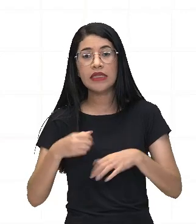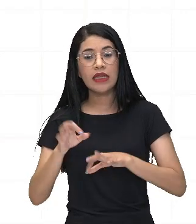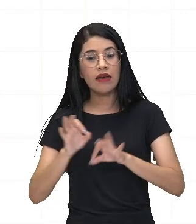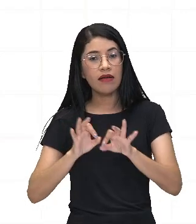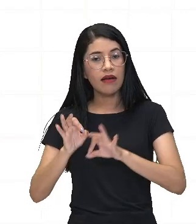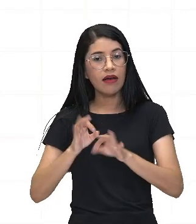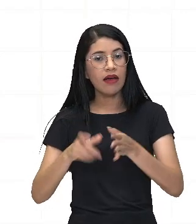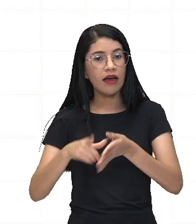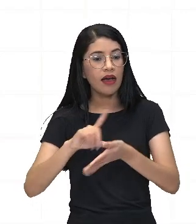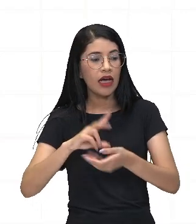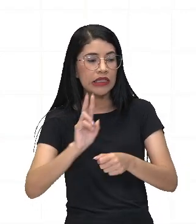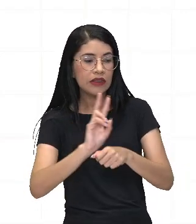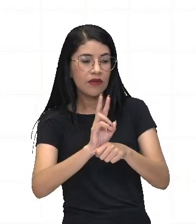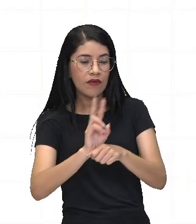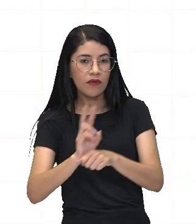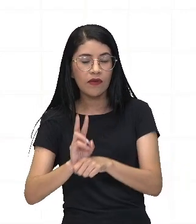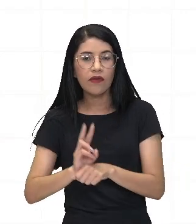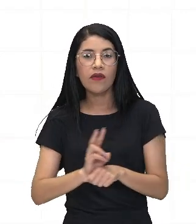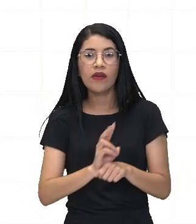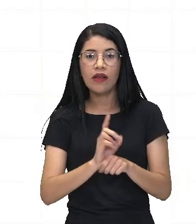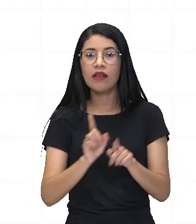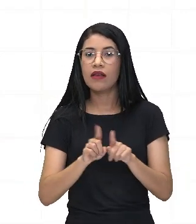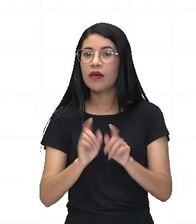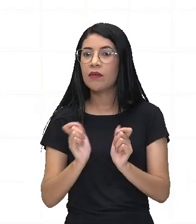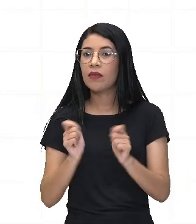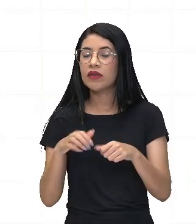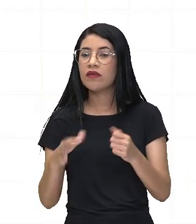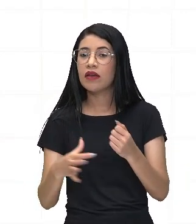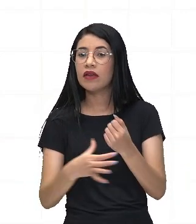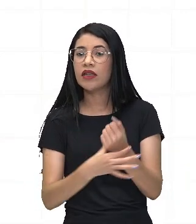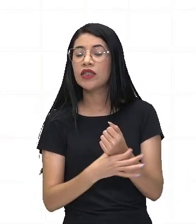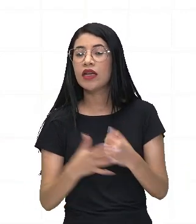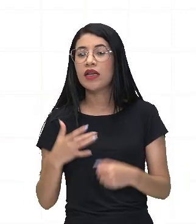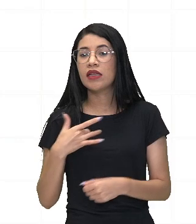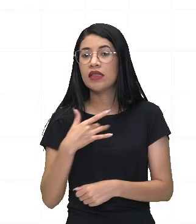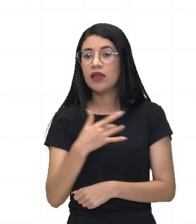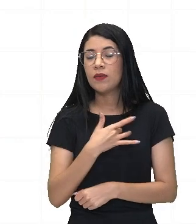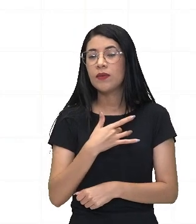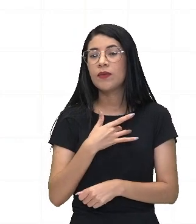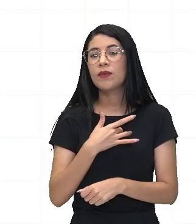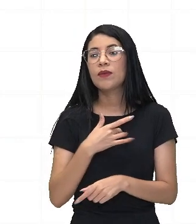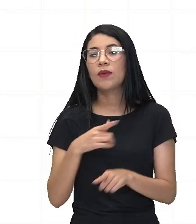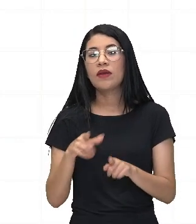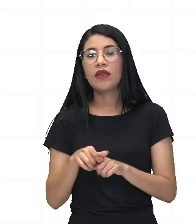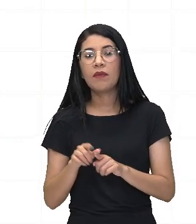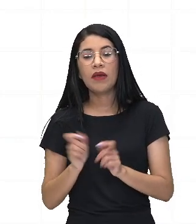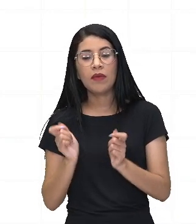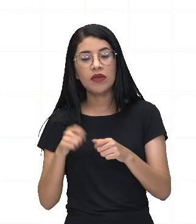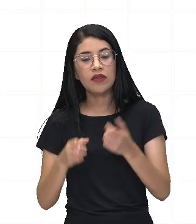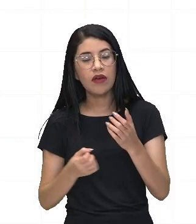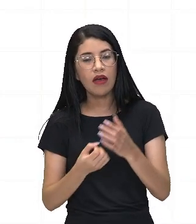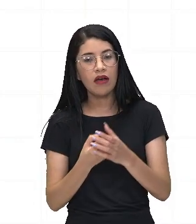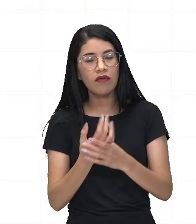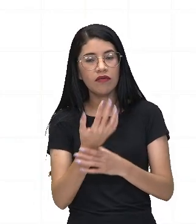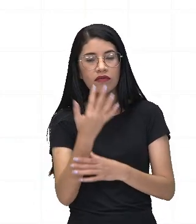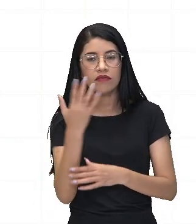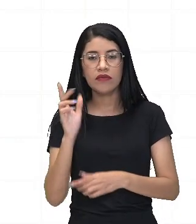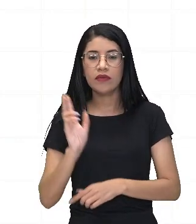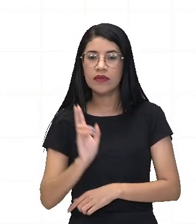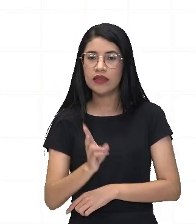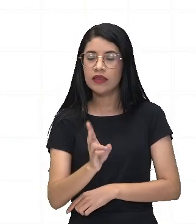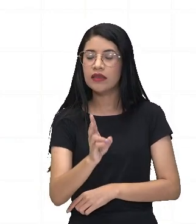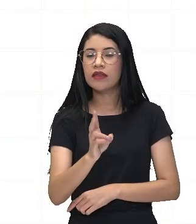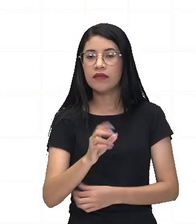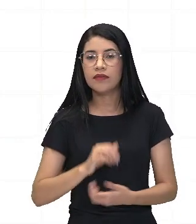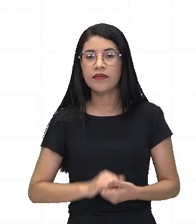planejamento, do monitoramento para garantir a saúde e a produtividade contínua da floresta. E ao mesmo tempo